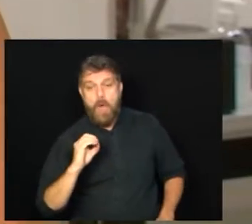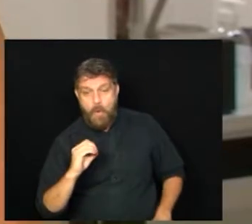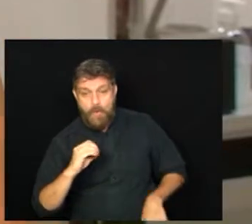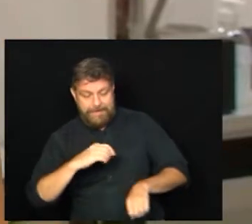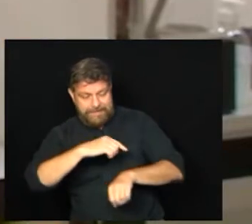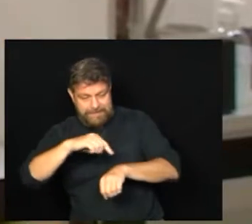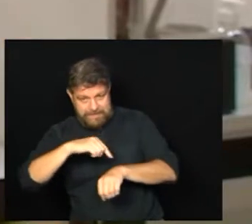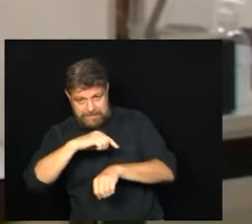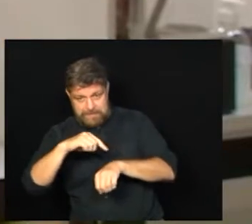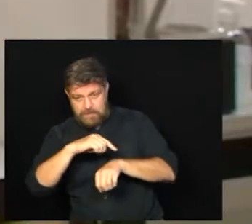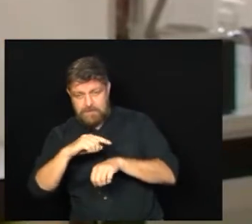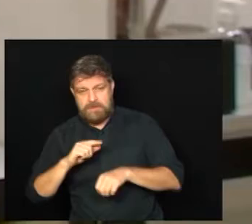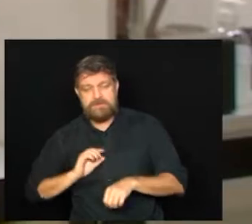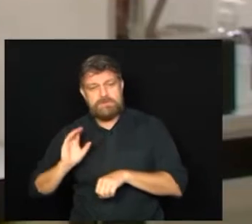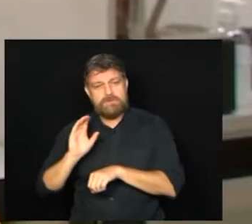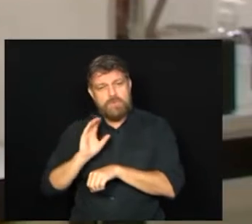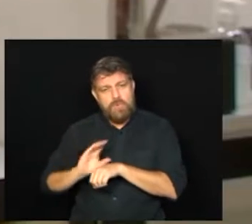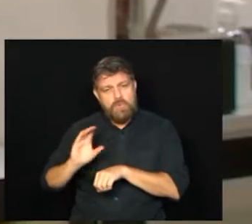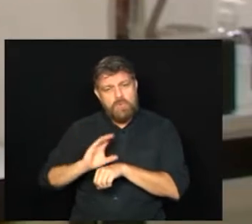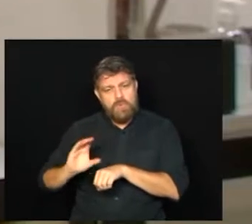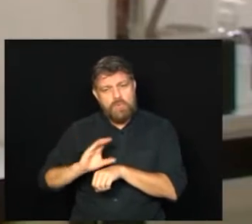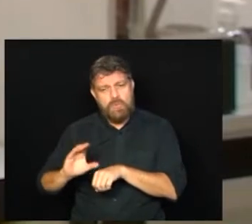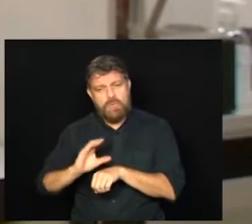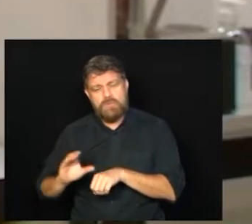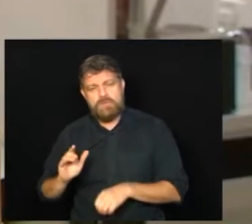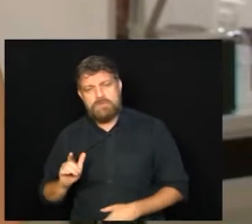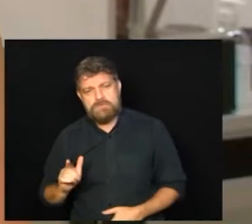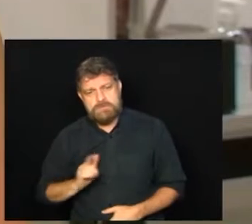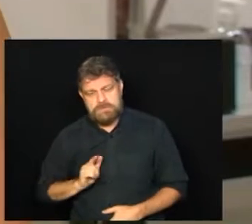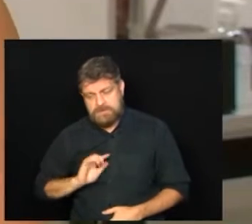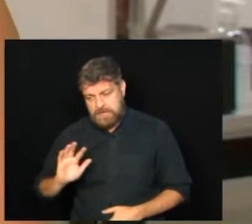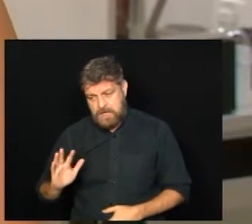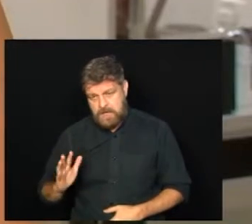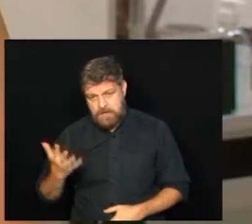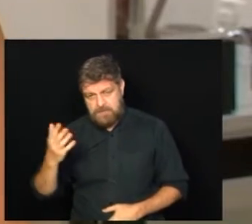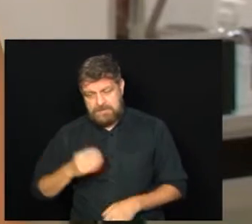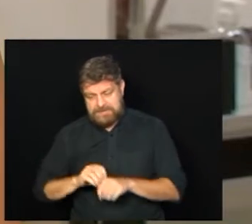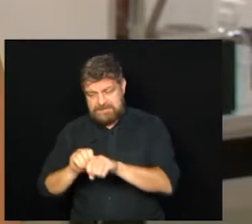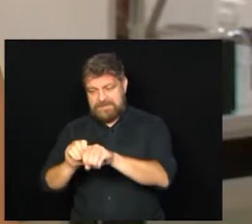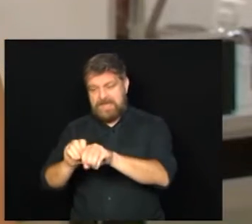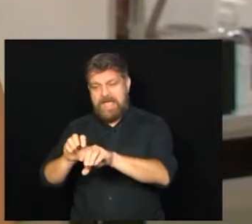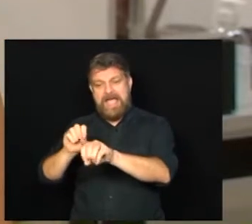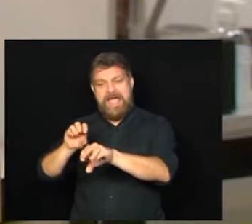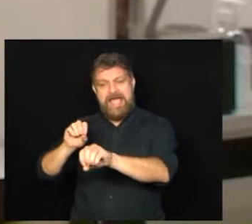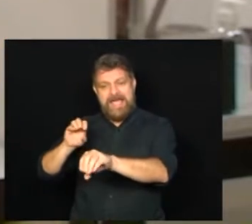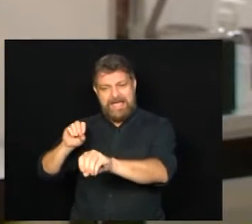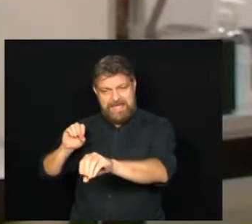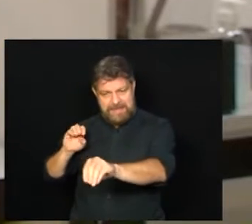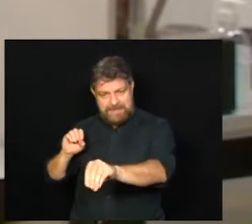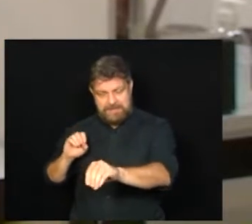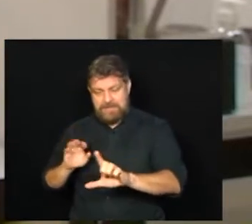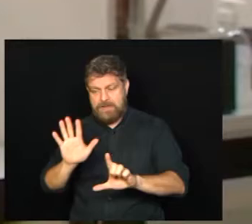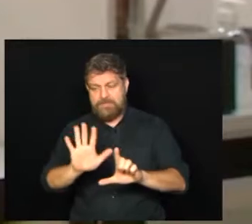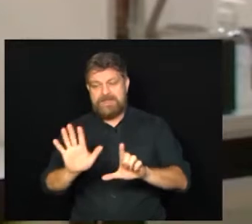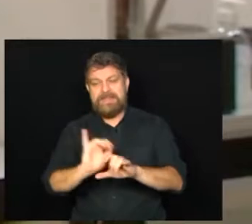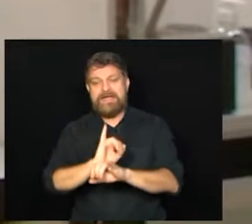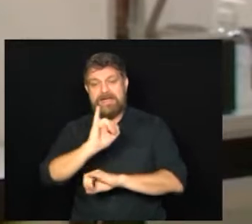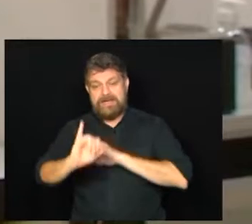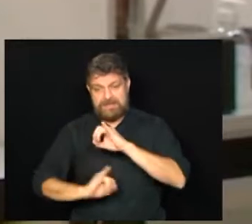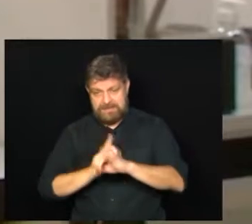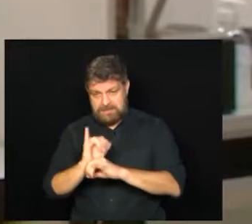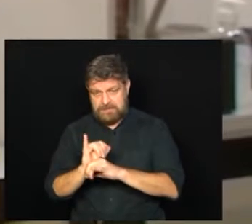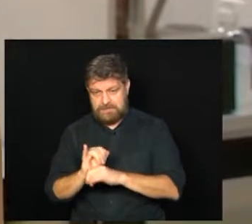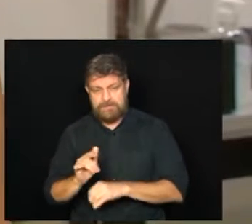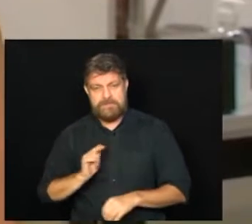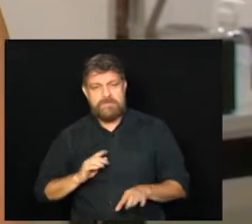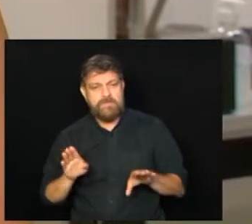horas, tá bom? Esses cursos são cursos realizados em EAD, tá? À distância. E além